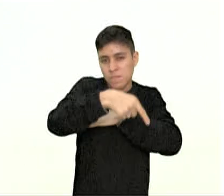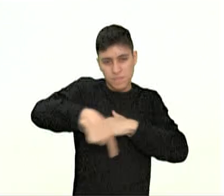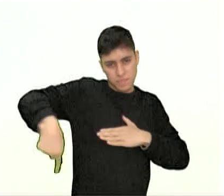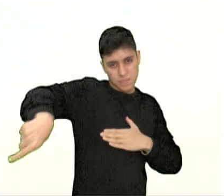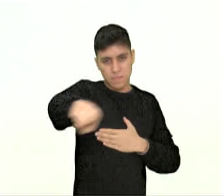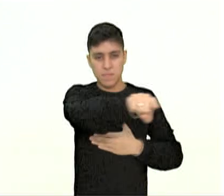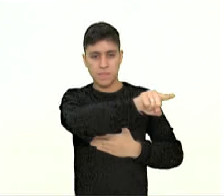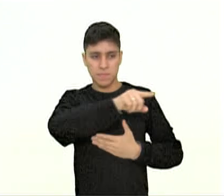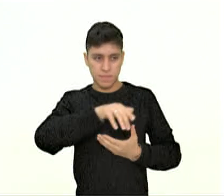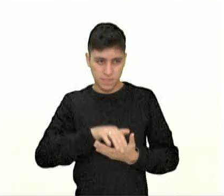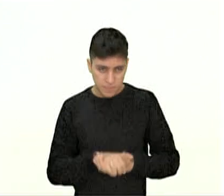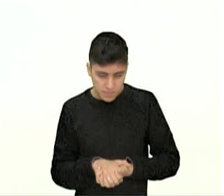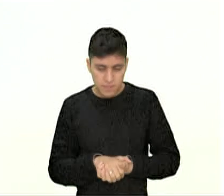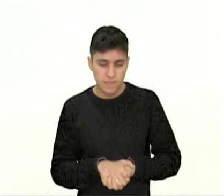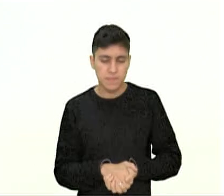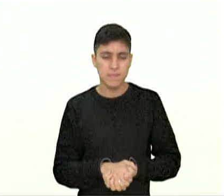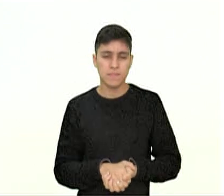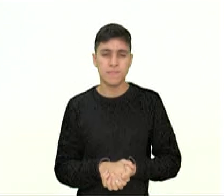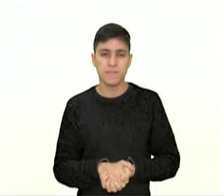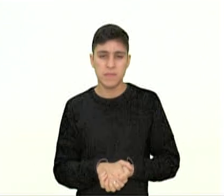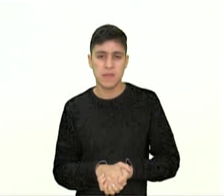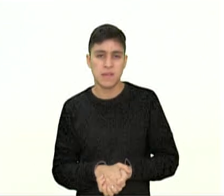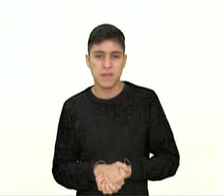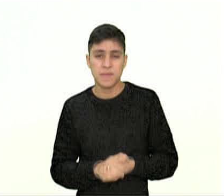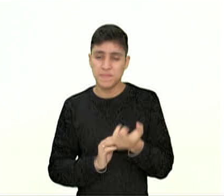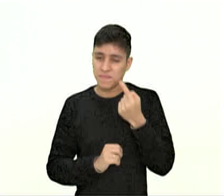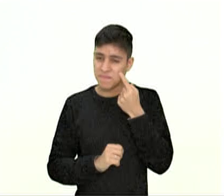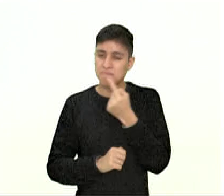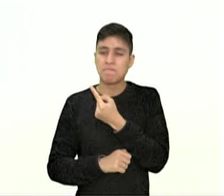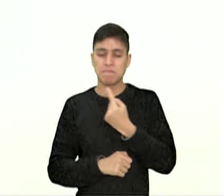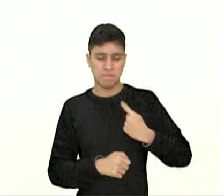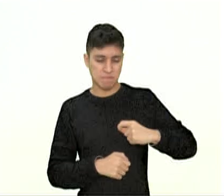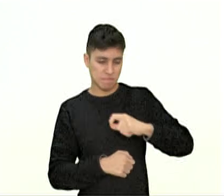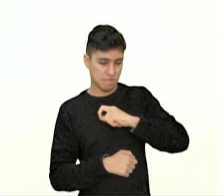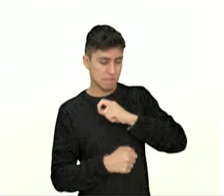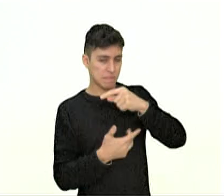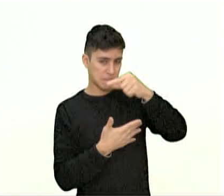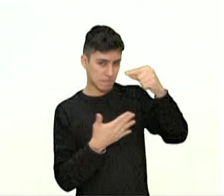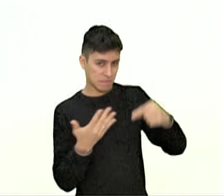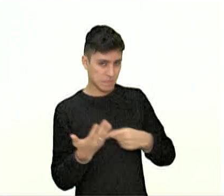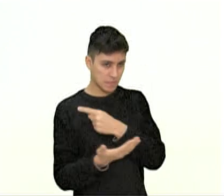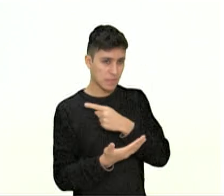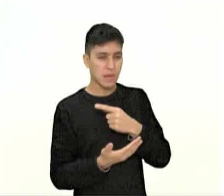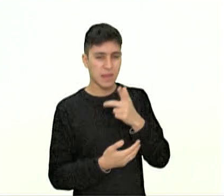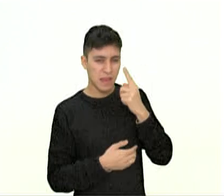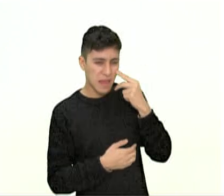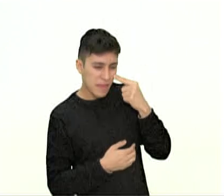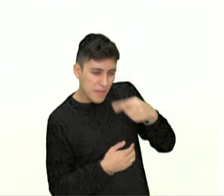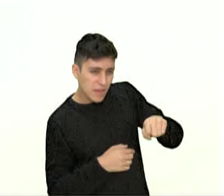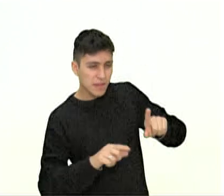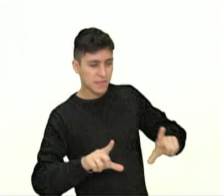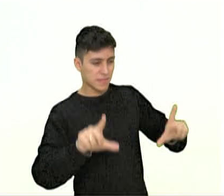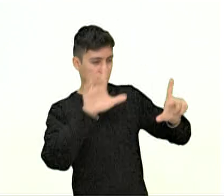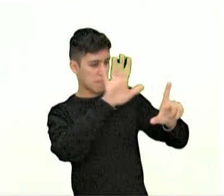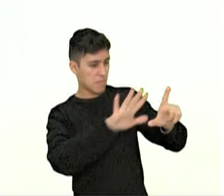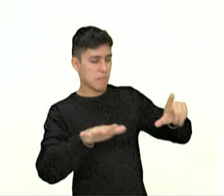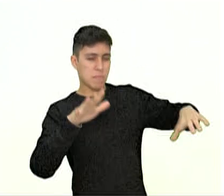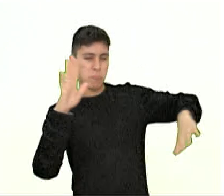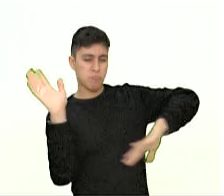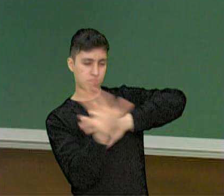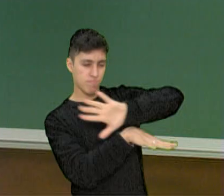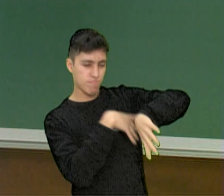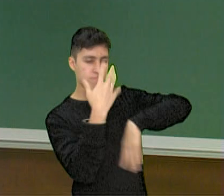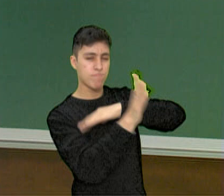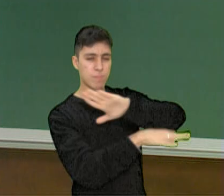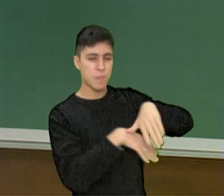La impresión es que han descuidado de las cosas. Tá vendo que tá uma bagunça aqui, sujeira? Não estão cuidando dessa